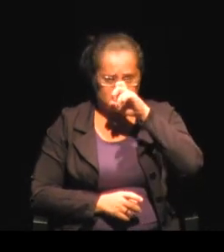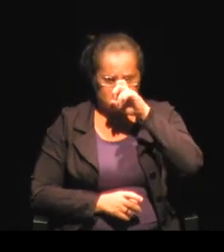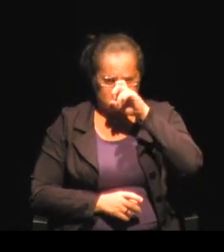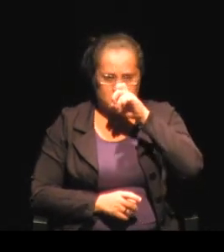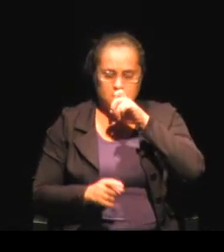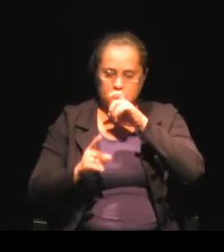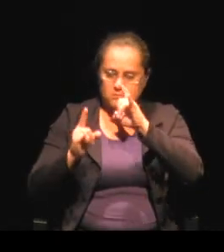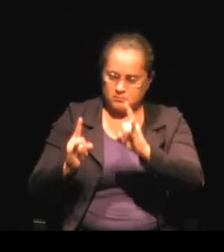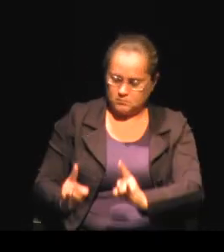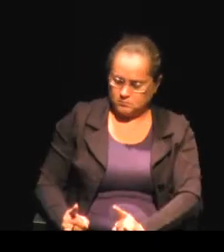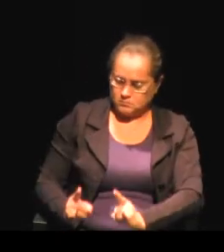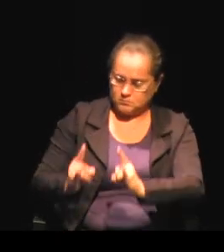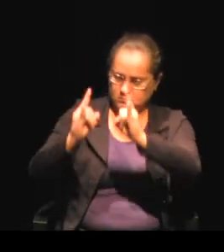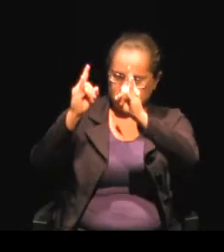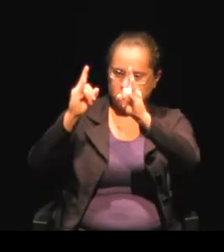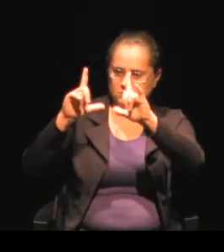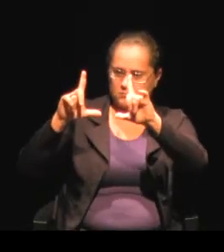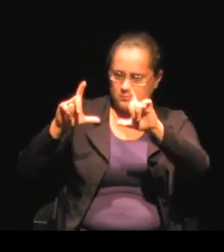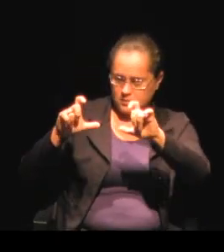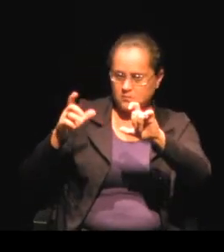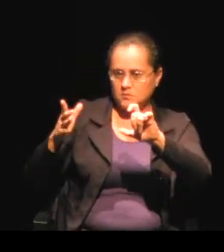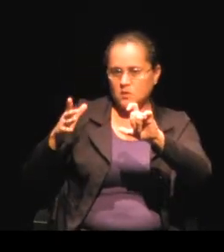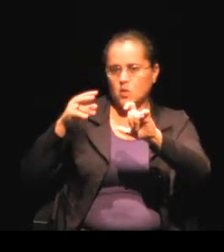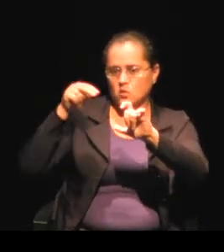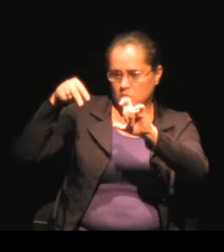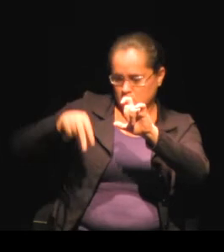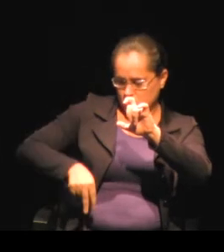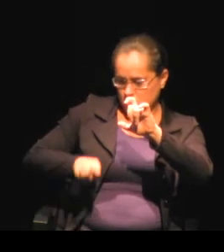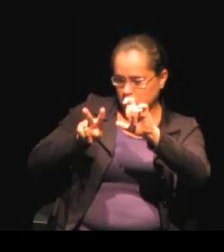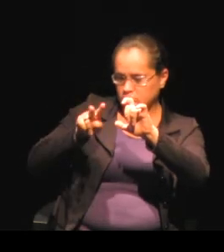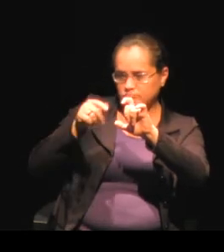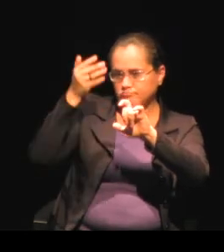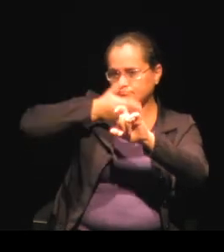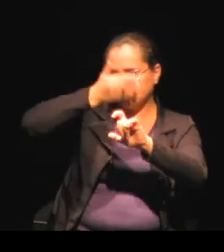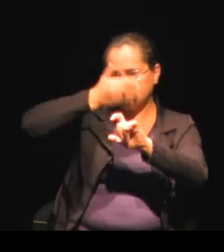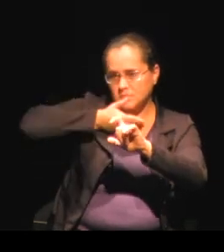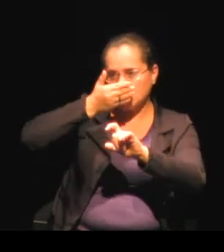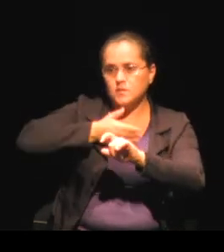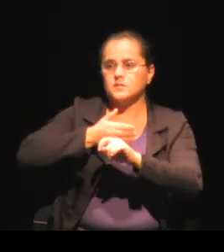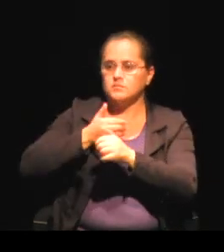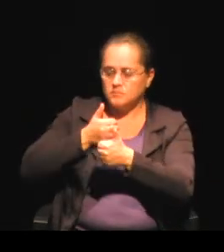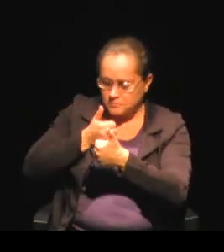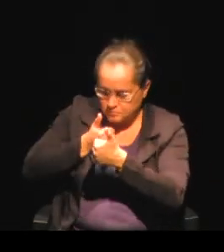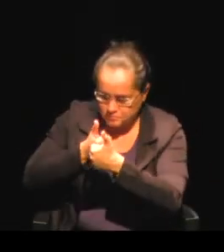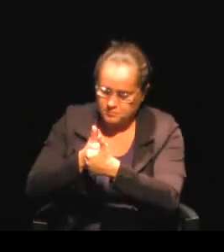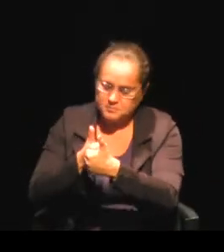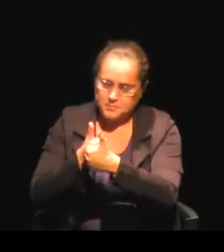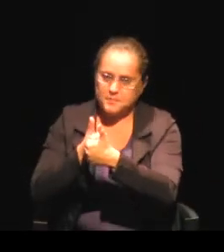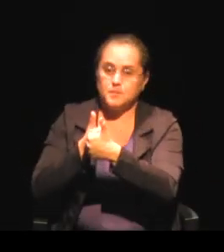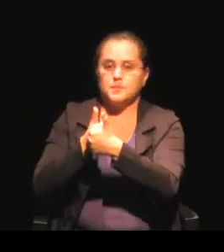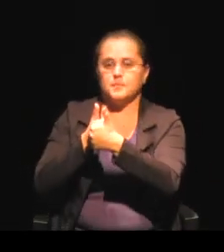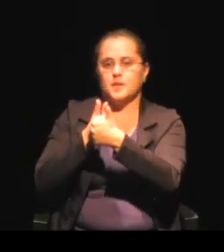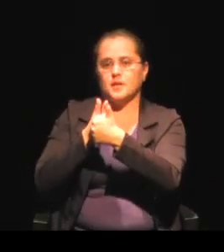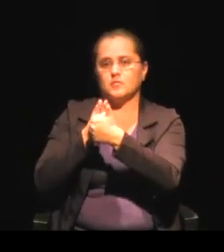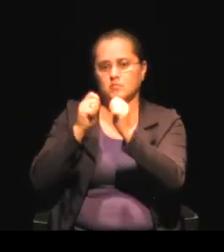né? O nosso edifício ficou assim, então, quer dizer, o nível do chão você enxergava, era um convite você